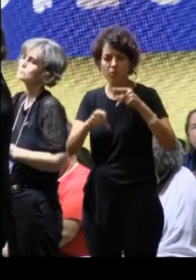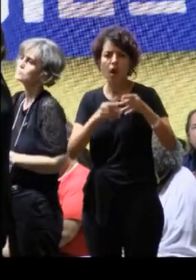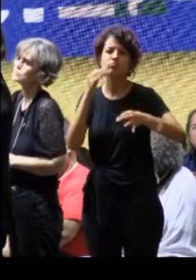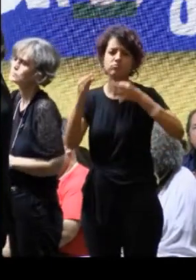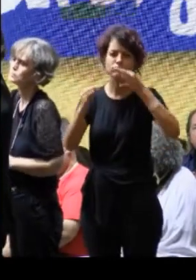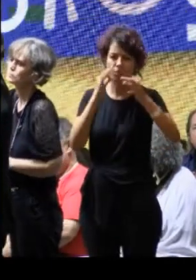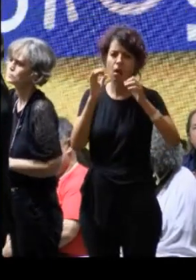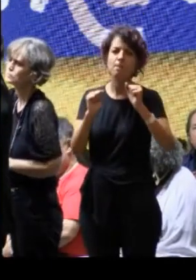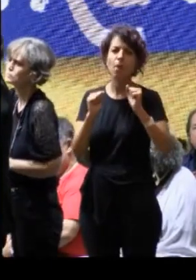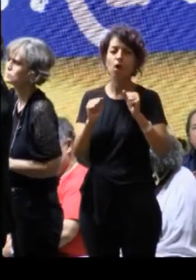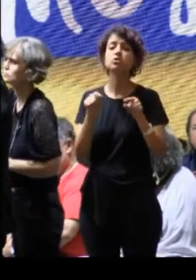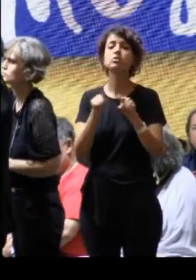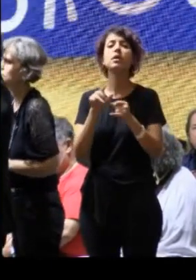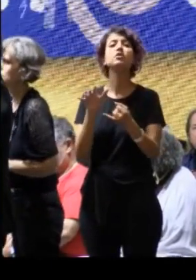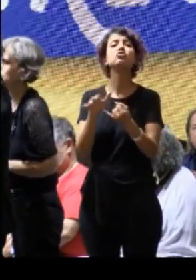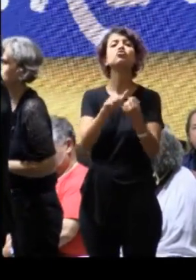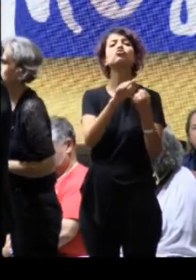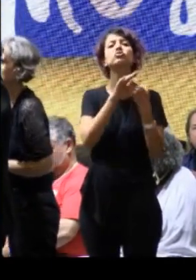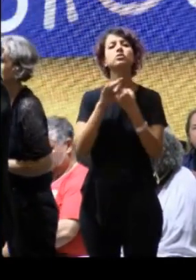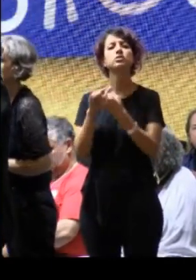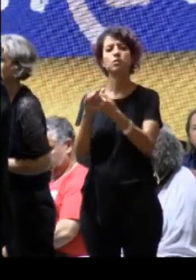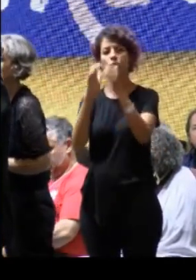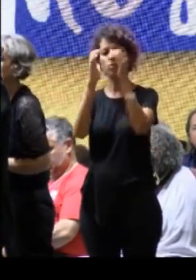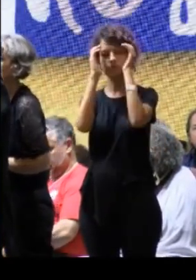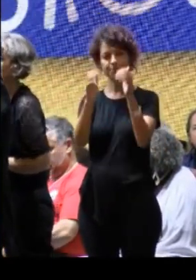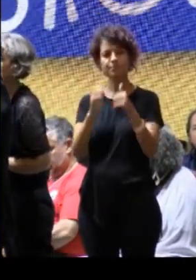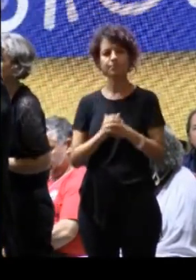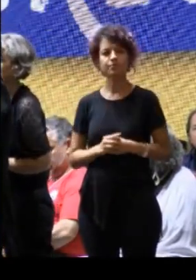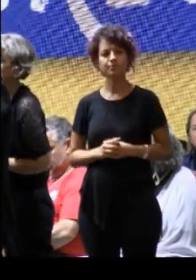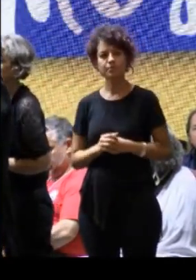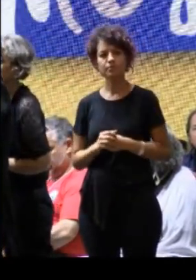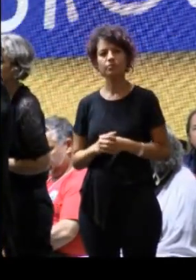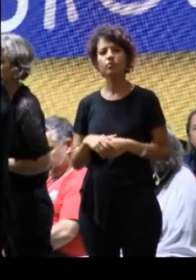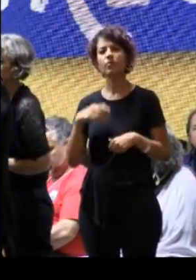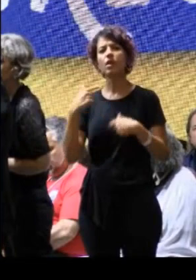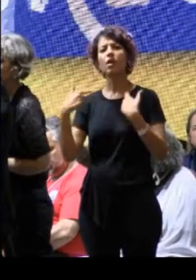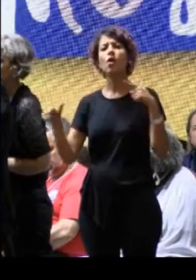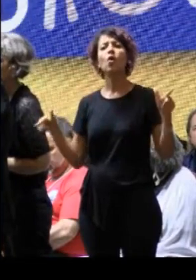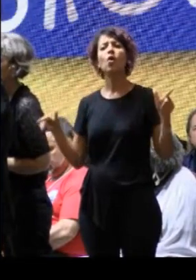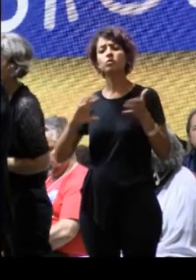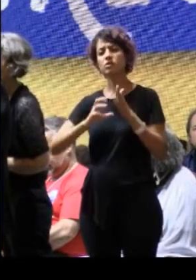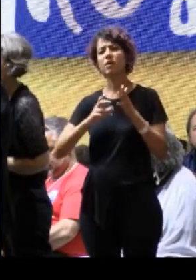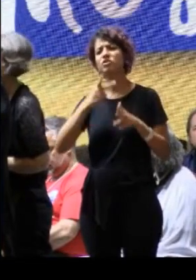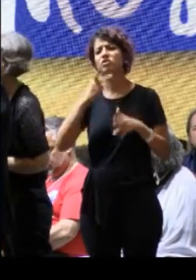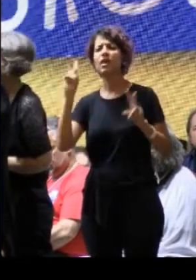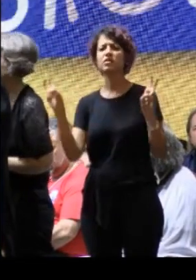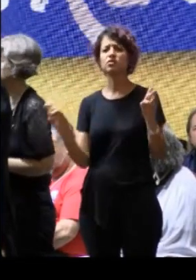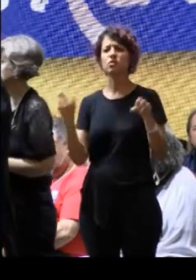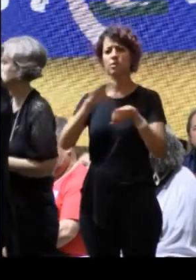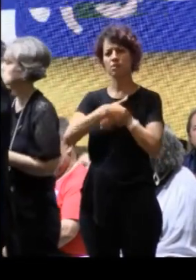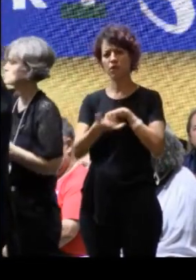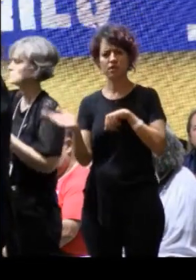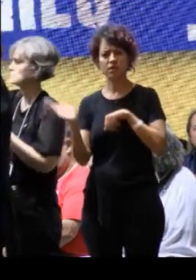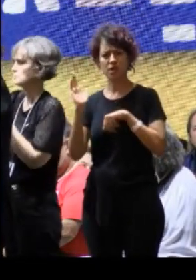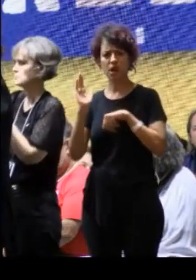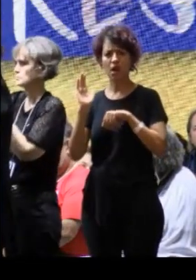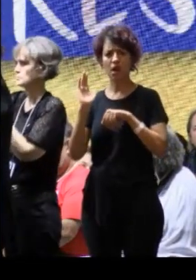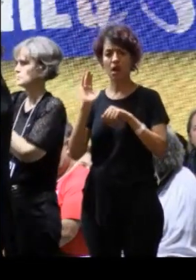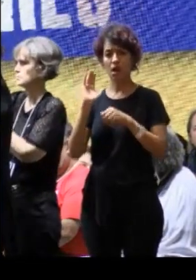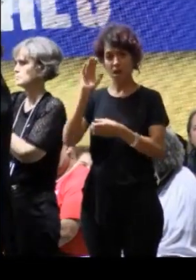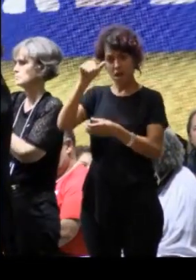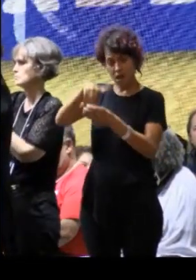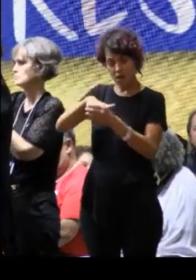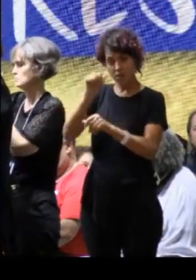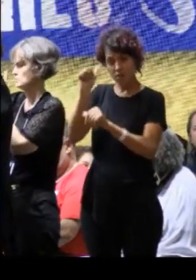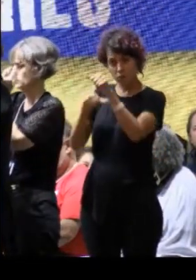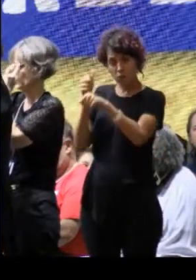às instituições. Outros partidos que falam tanto em democracia mudaram as regras da reeleição